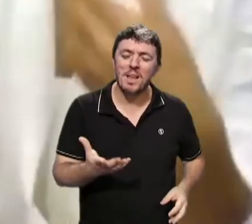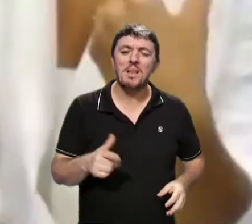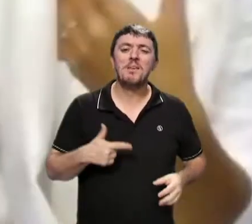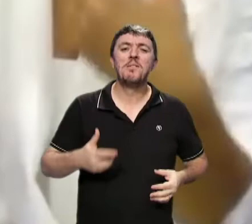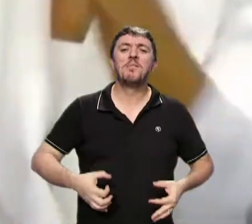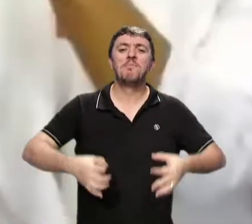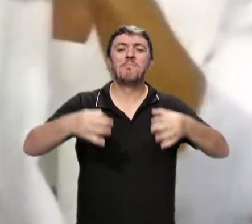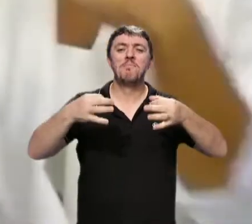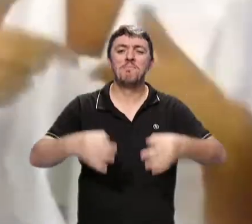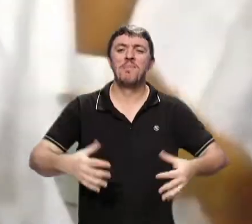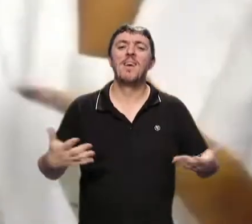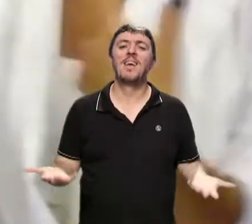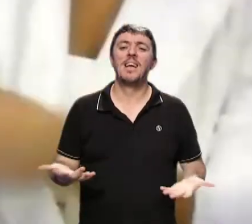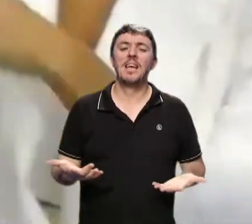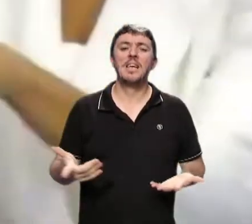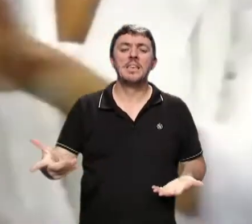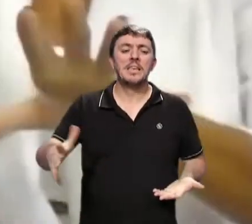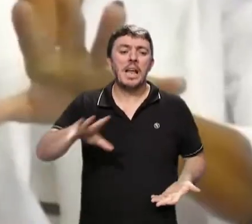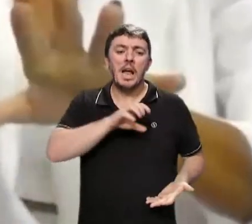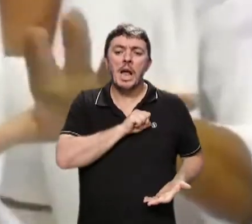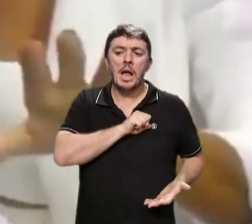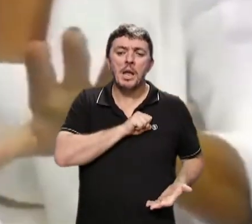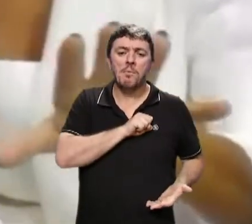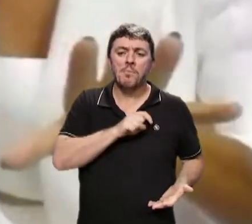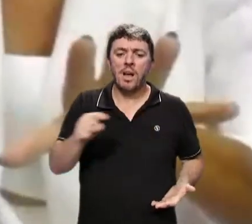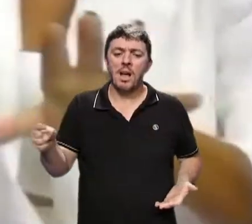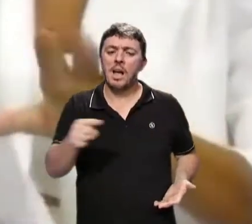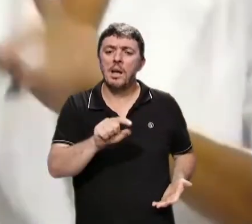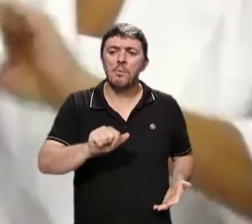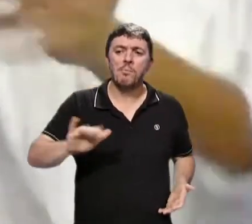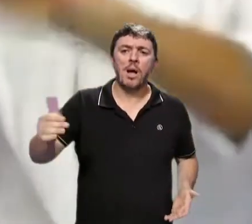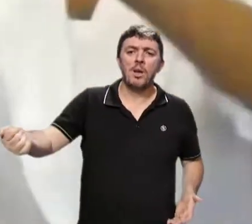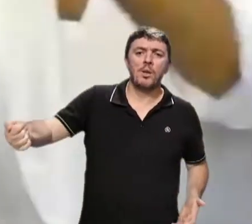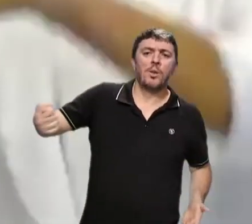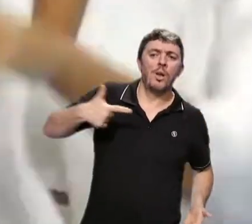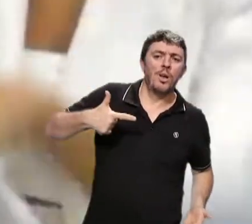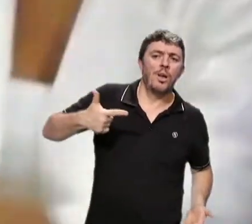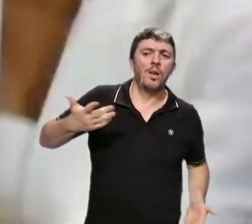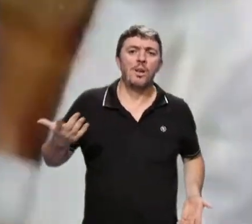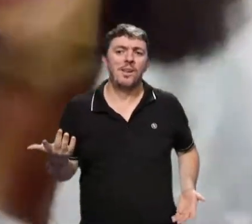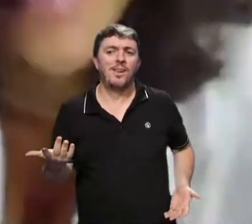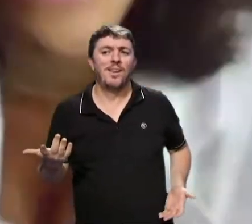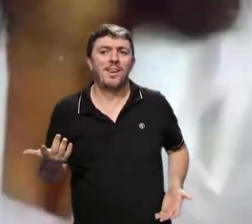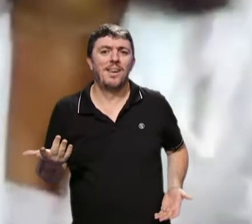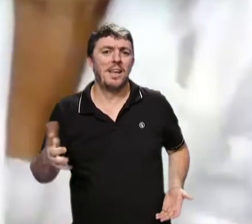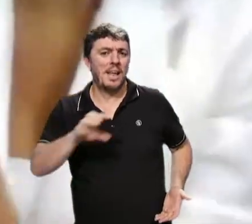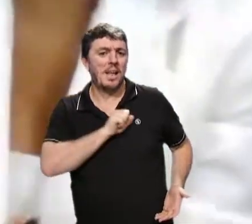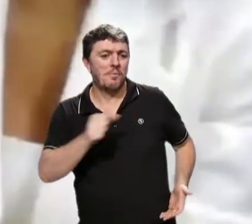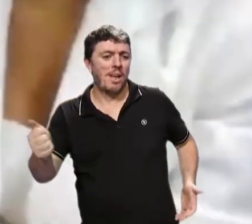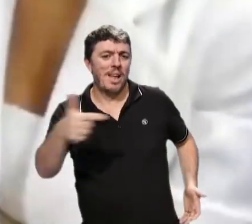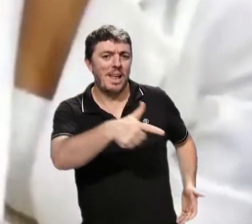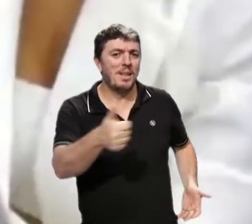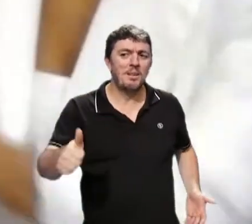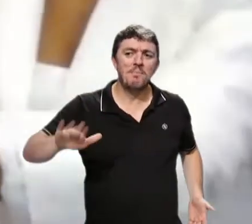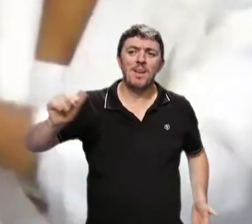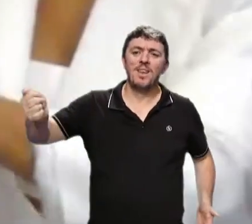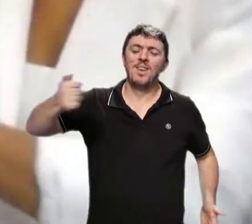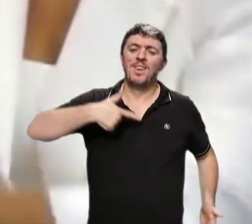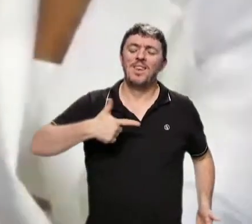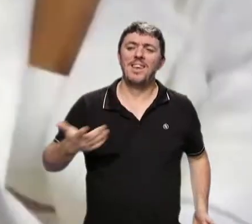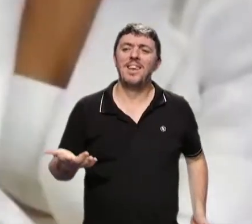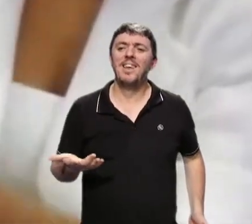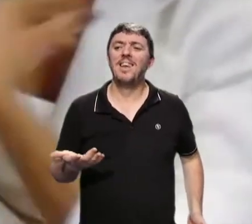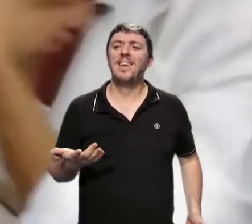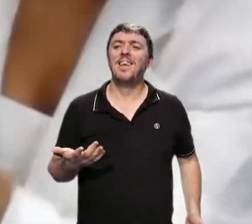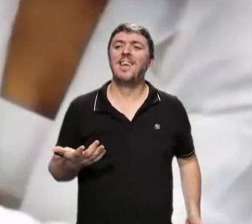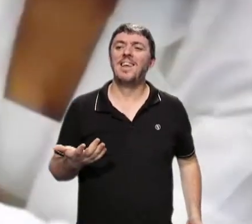tá amando ela mais do que a gente. É, não pode. Não pode, eu acho que não aconteceu. Não aconteceu. Eu também. Que... Não, a gente é bem substituível.